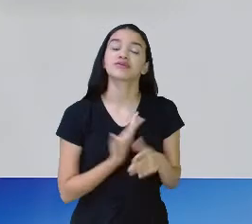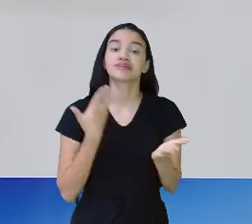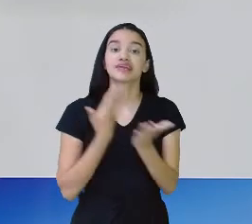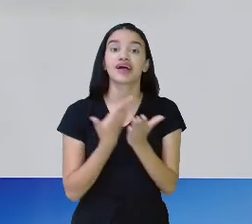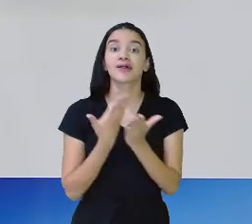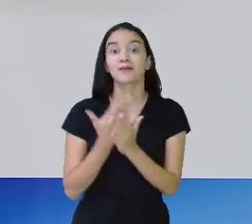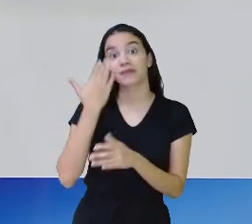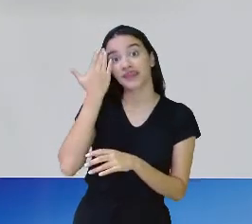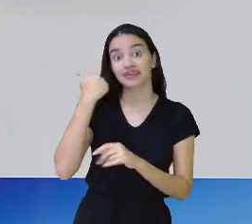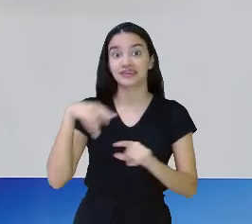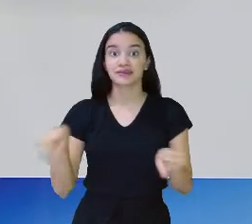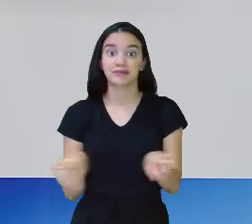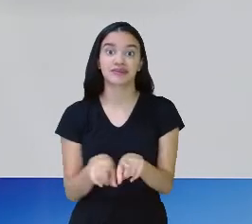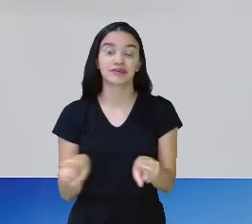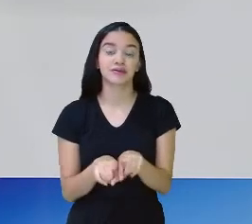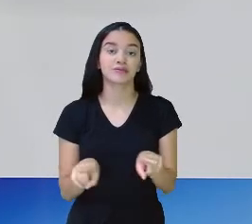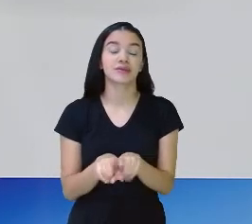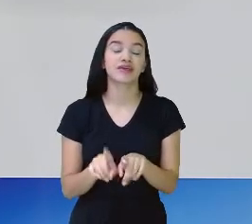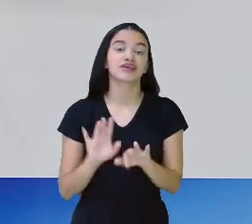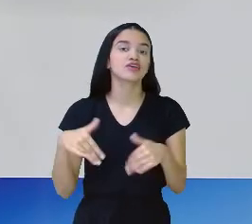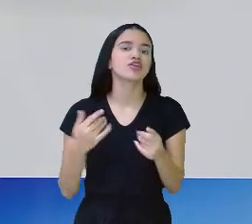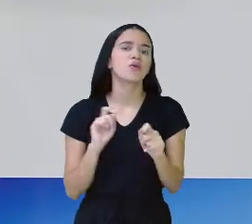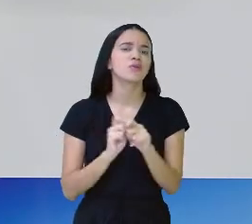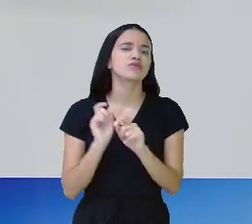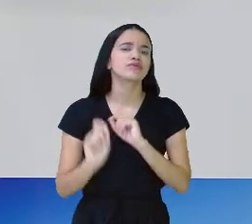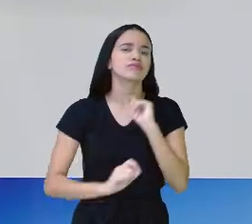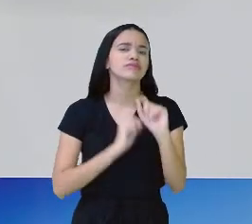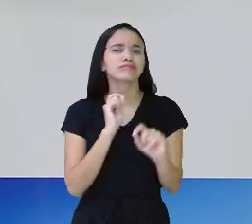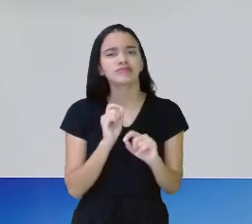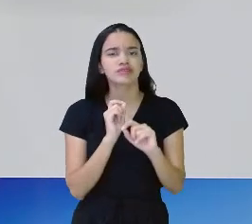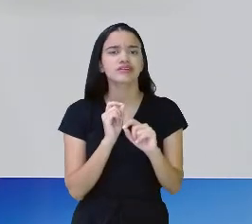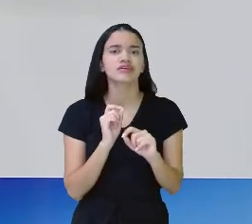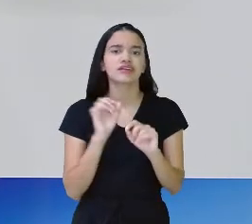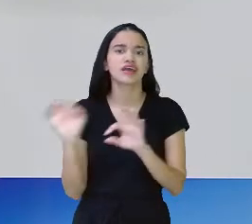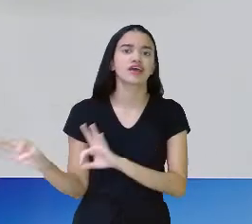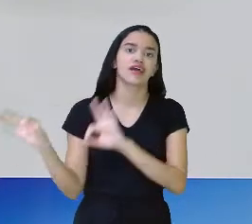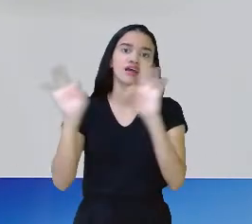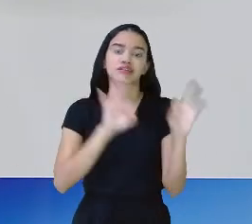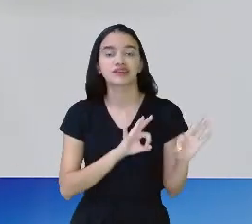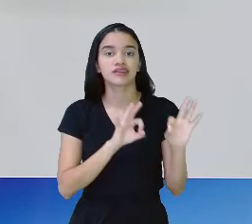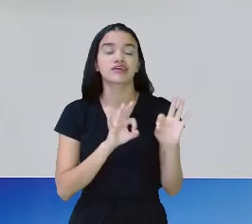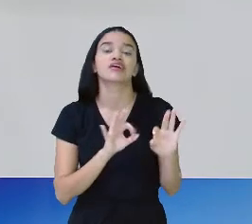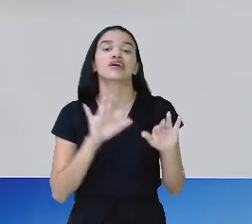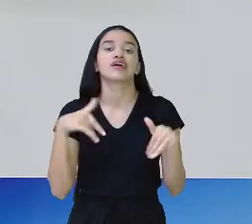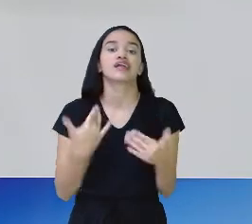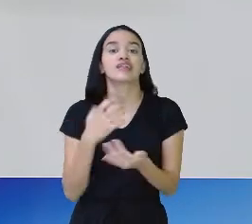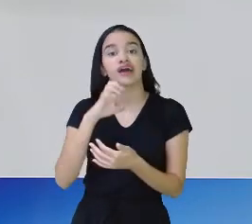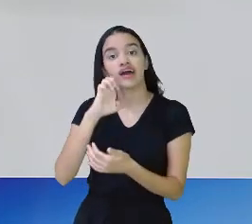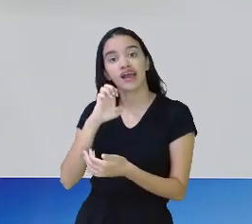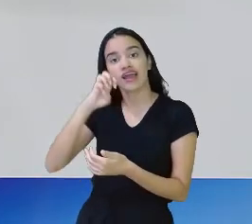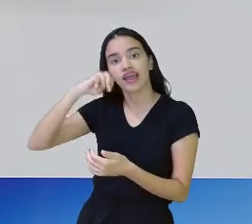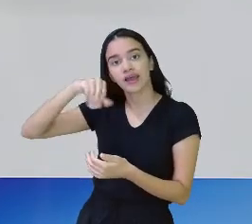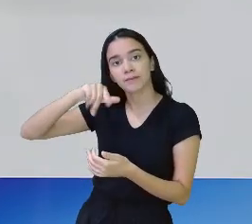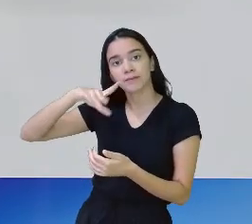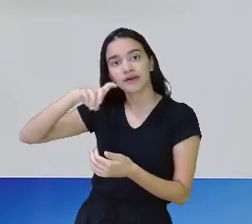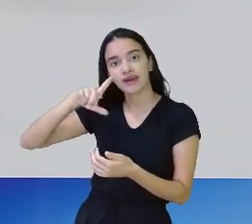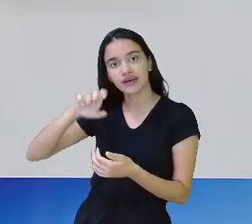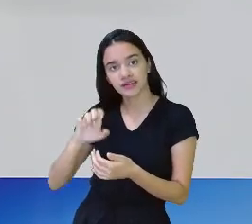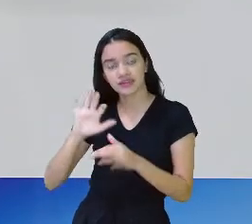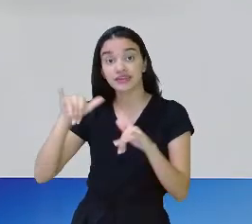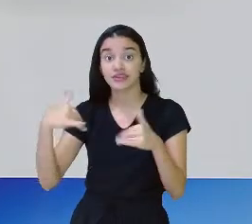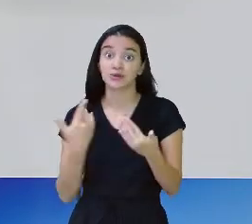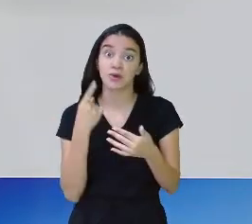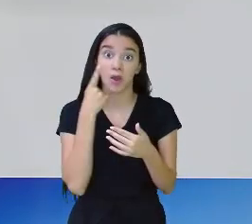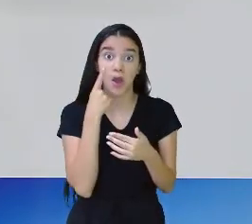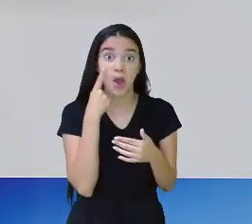já sabe também que a única coisa que não pode fazer é deixar de assistir às aulas da EMAD. Não pode, hein? Então,